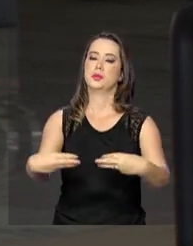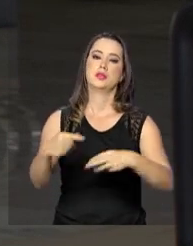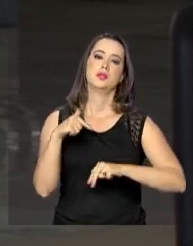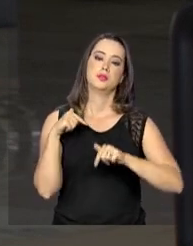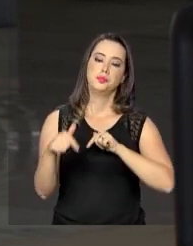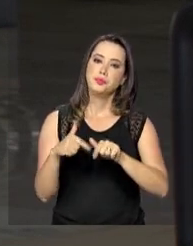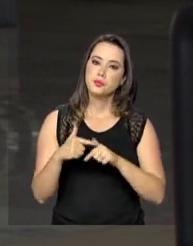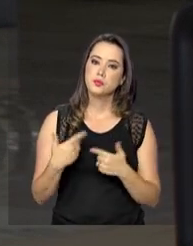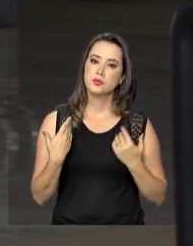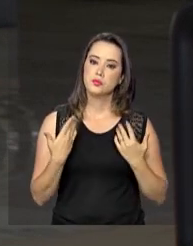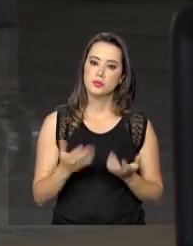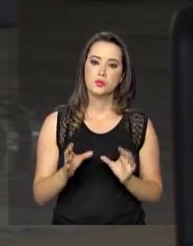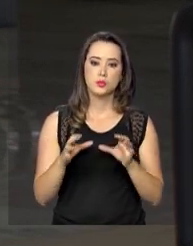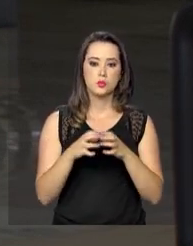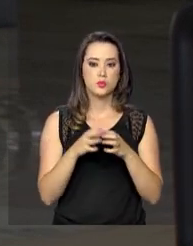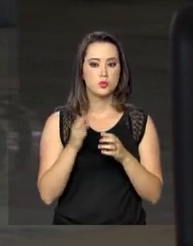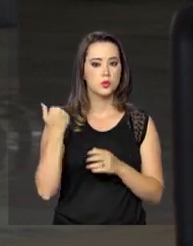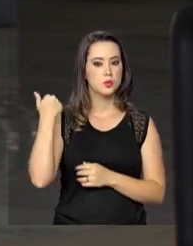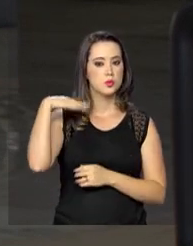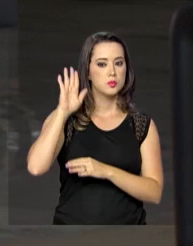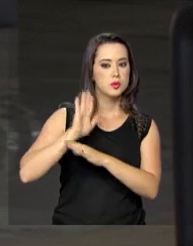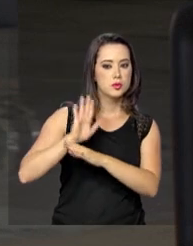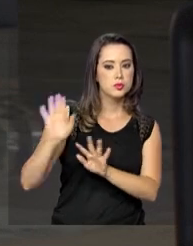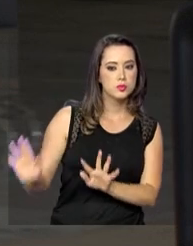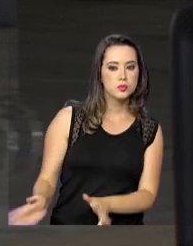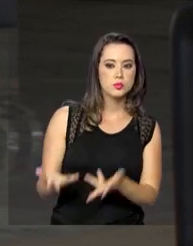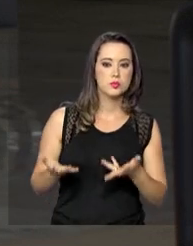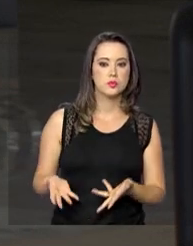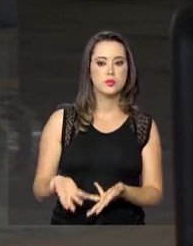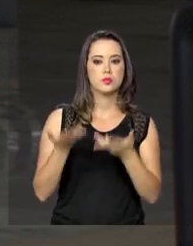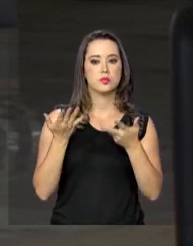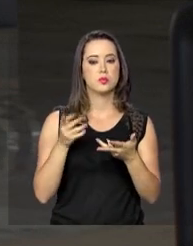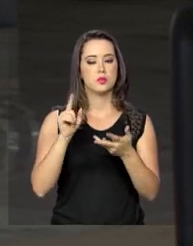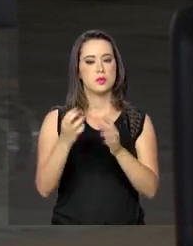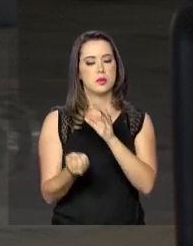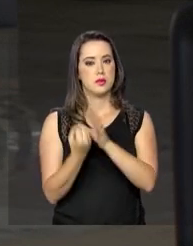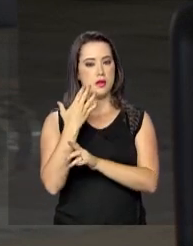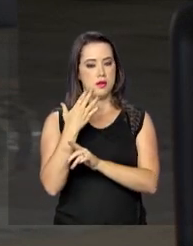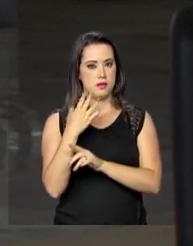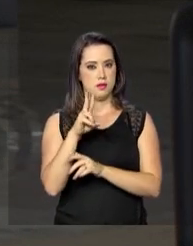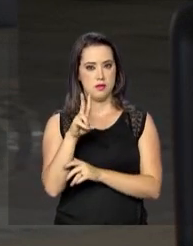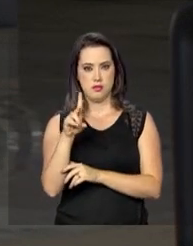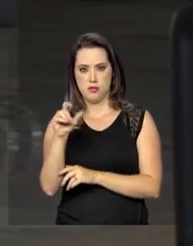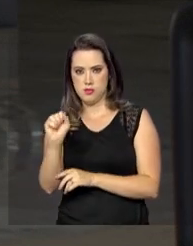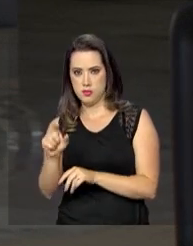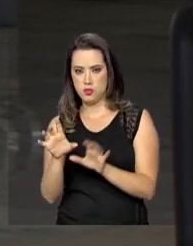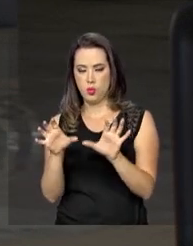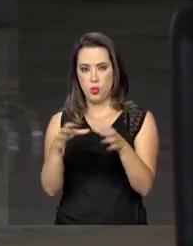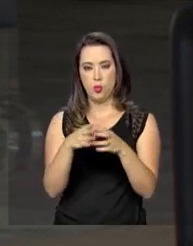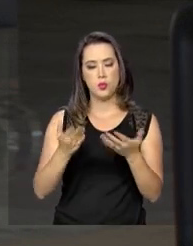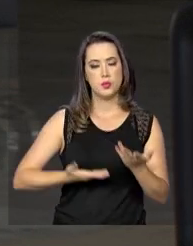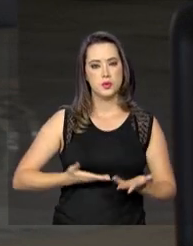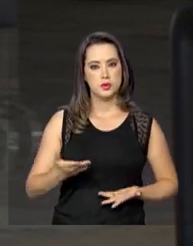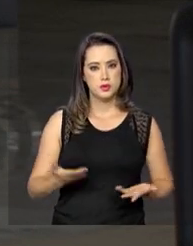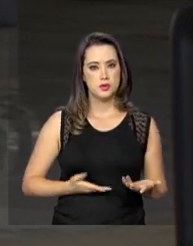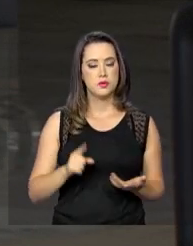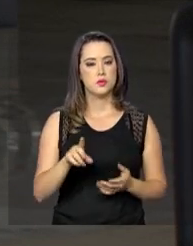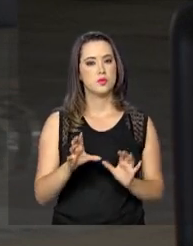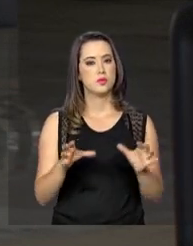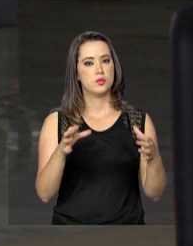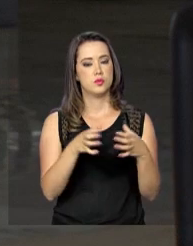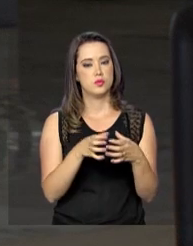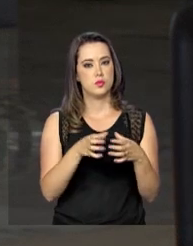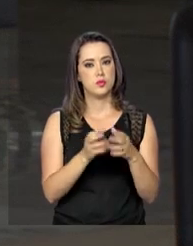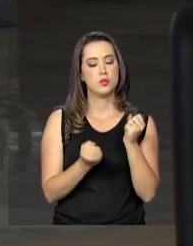e os setores que mais ajudaram a impulsionar a criação de vagas foram os setores de serviços o setor